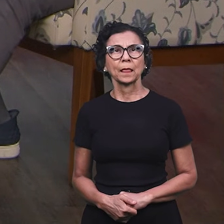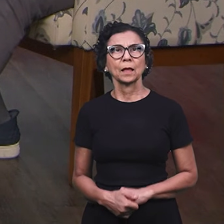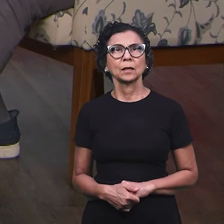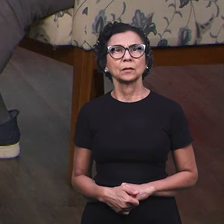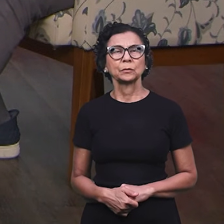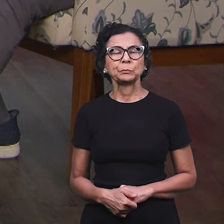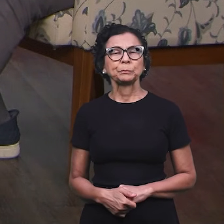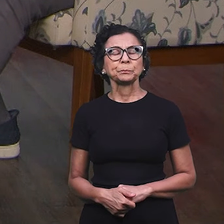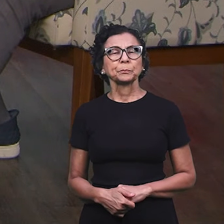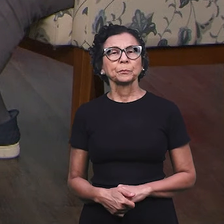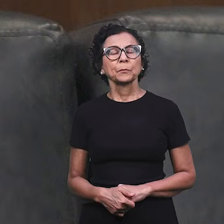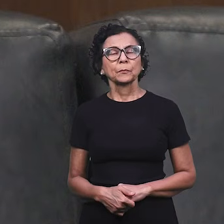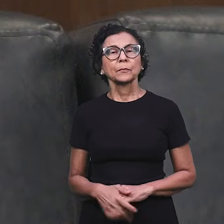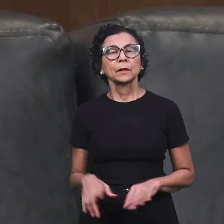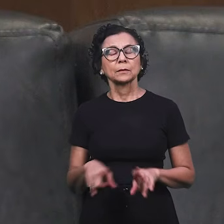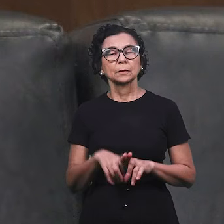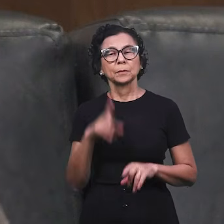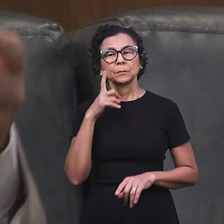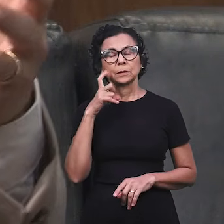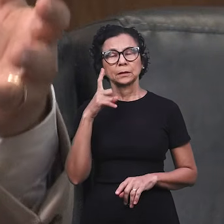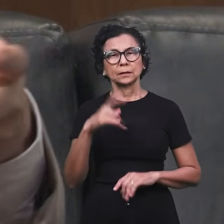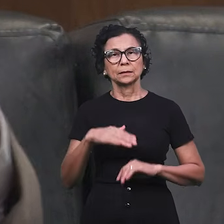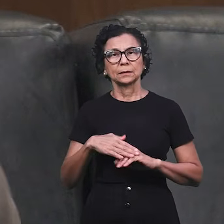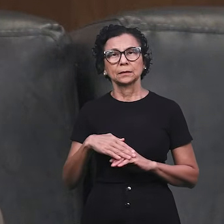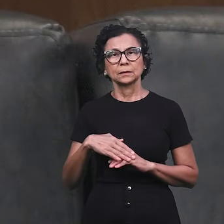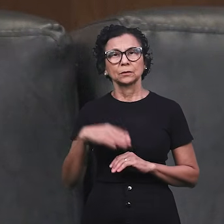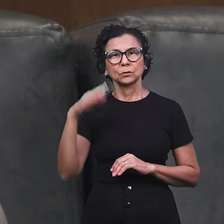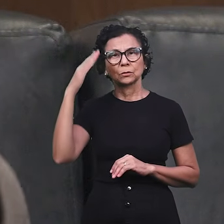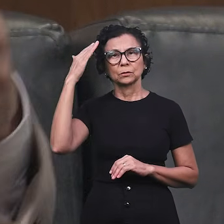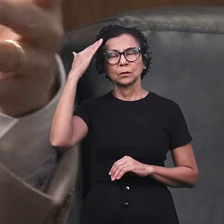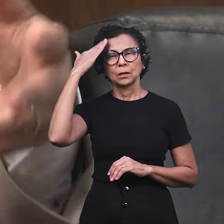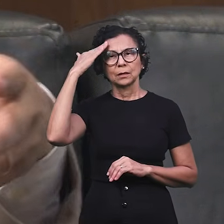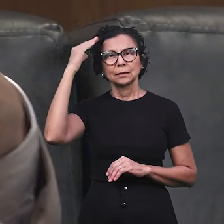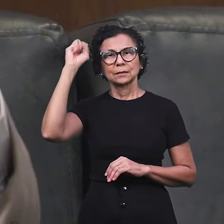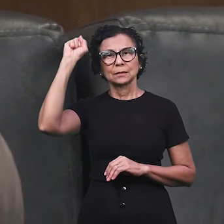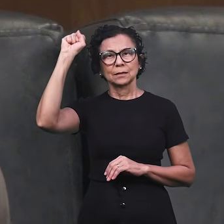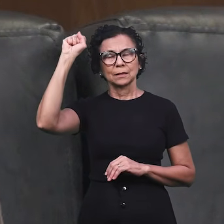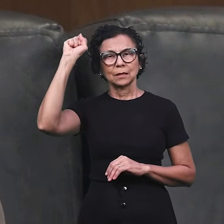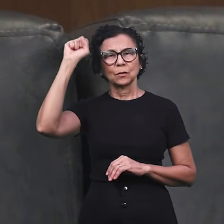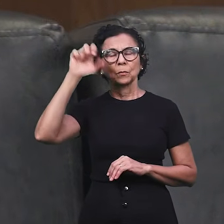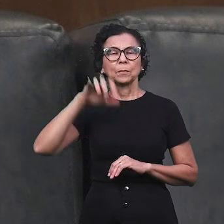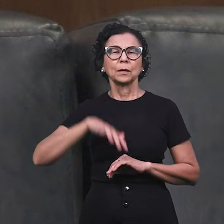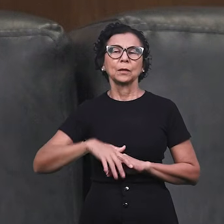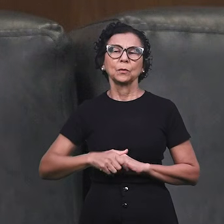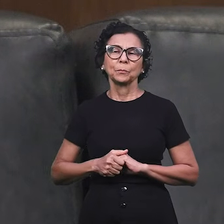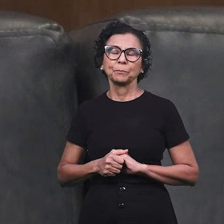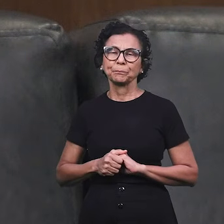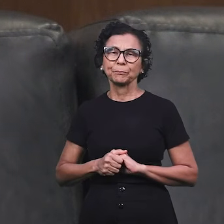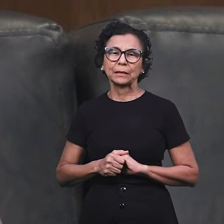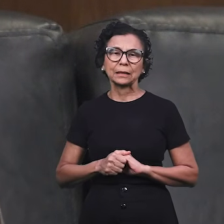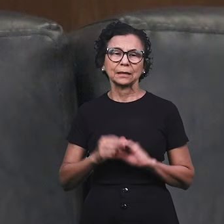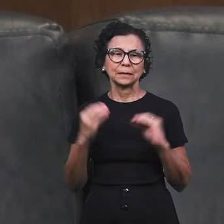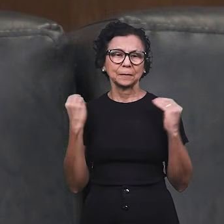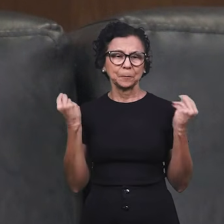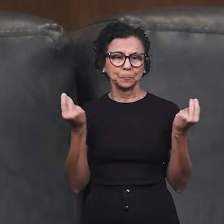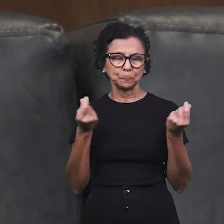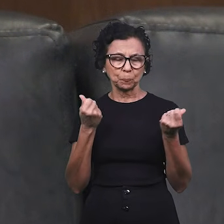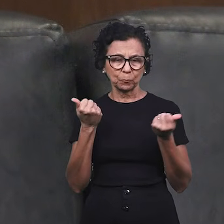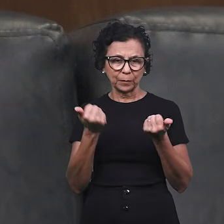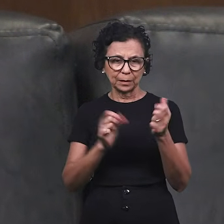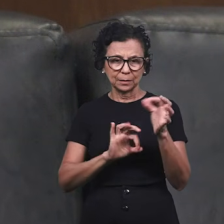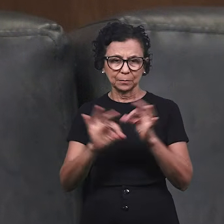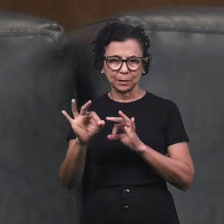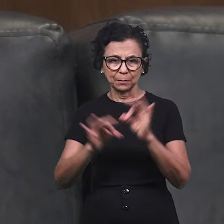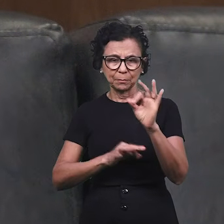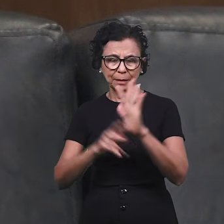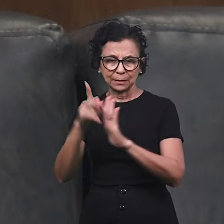Salomão traz esses elementos que trazem paz para dentro de casa, que trazem esse aconchego para dentro de casa, ele